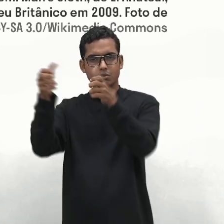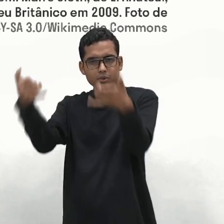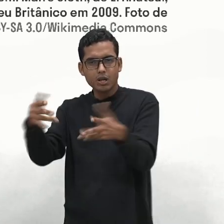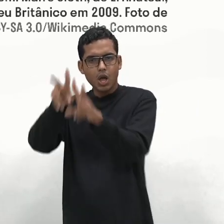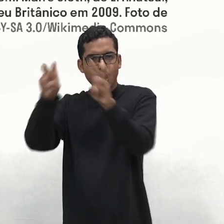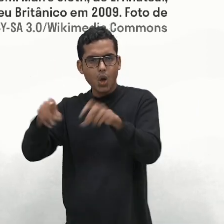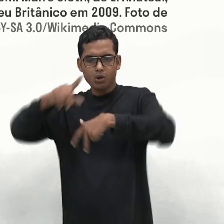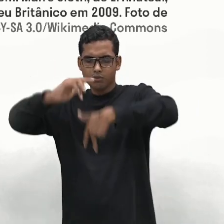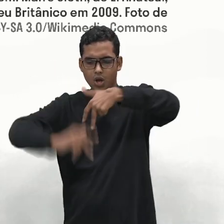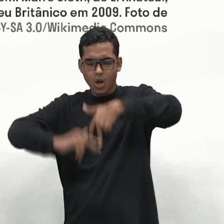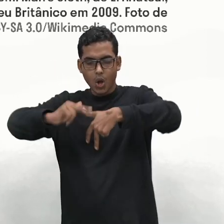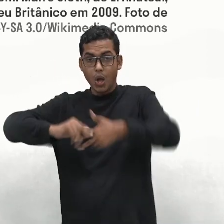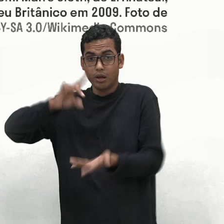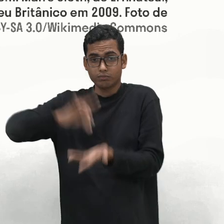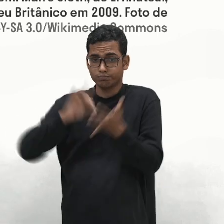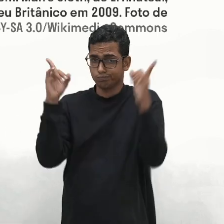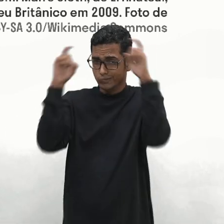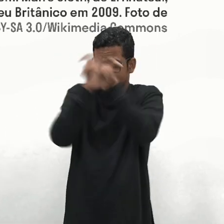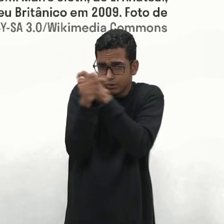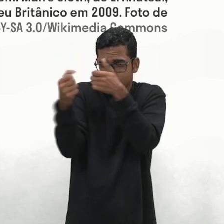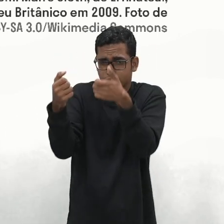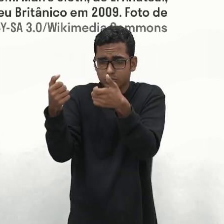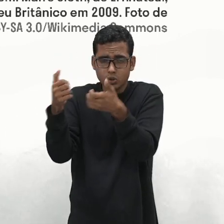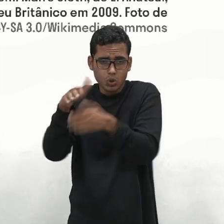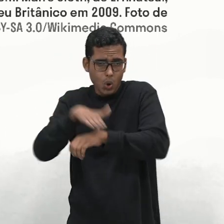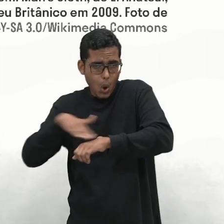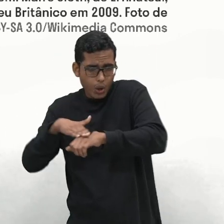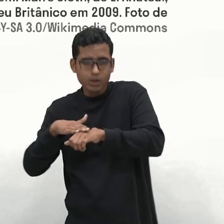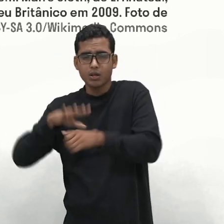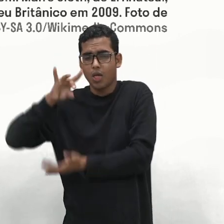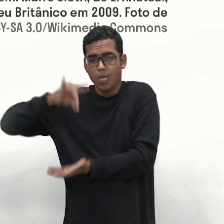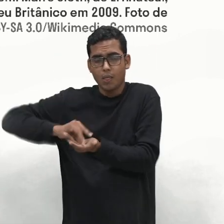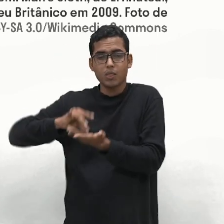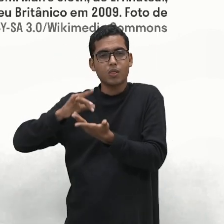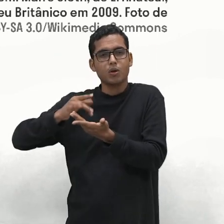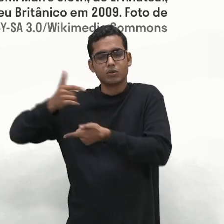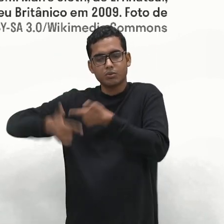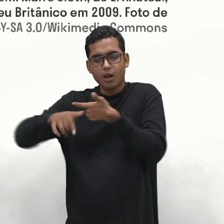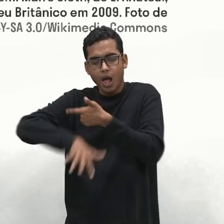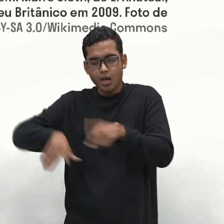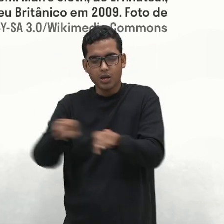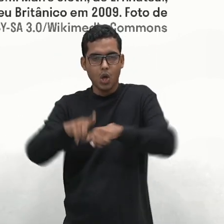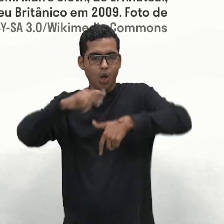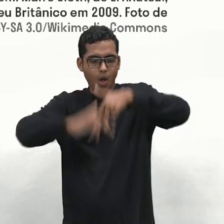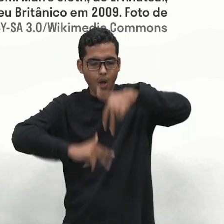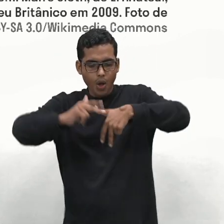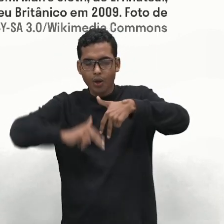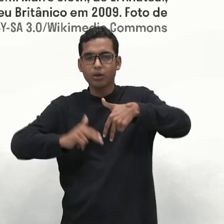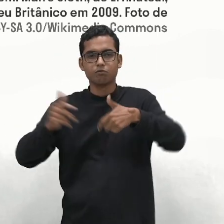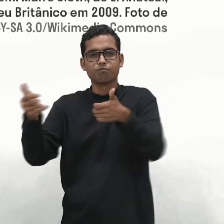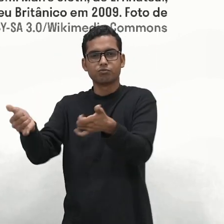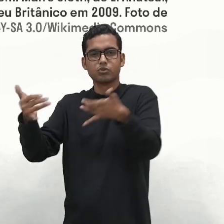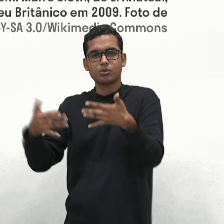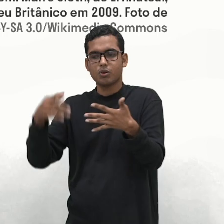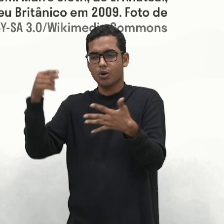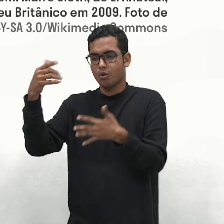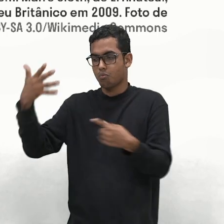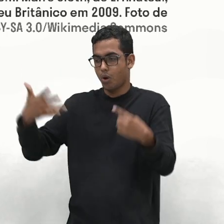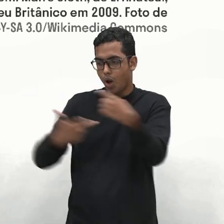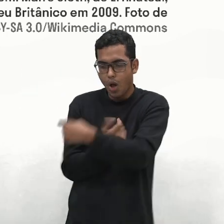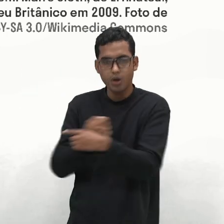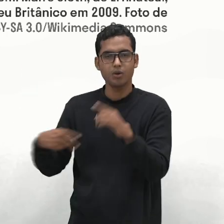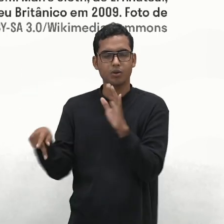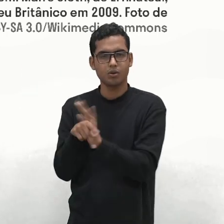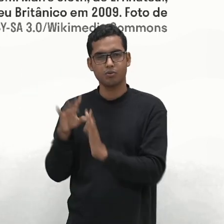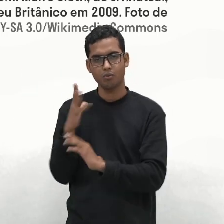é algo muito delicado. Então, esse trabalhar sobre gênero e sexualidade, ele vai abordar essas questões nas suas obras de